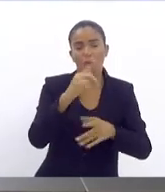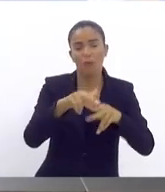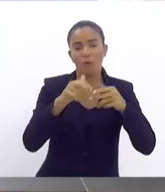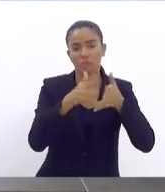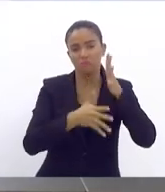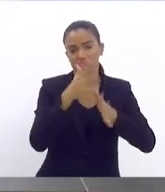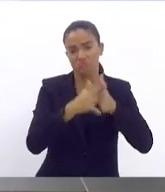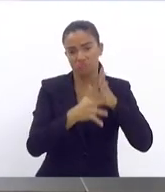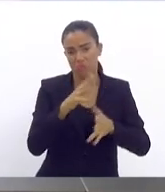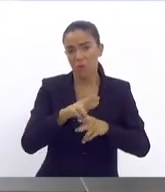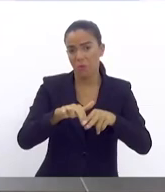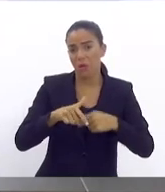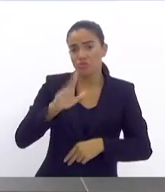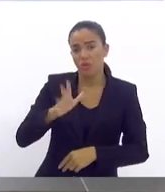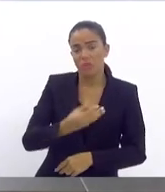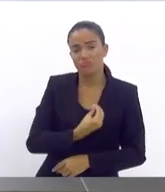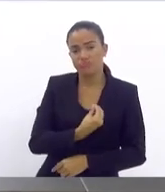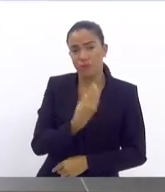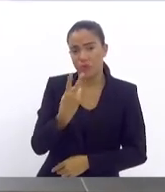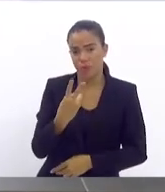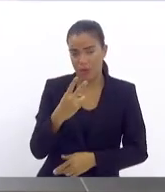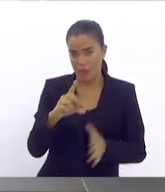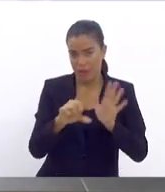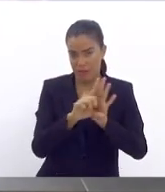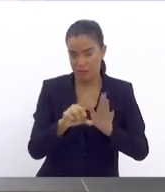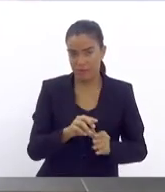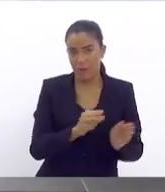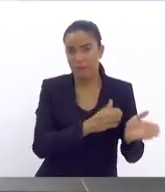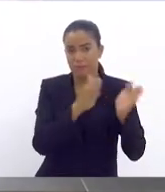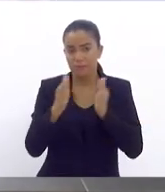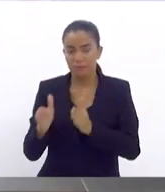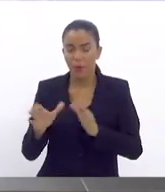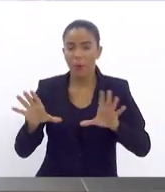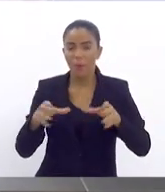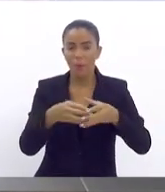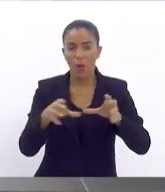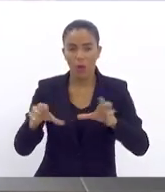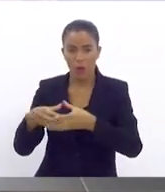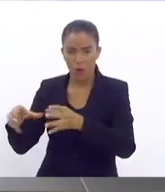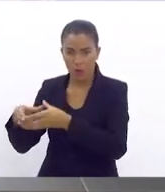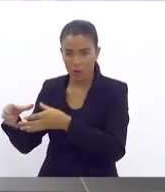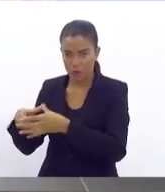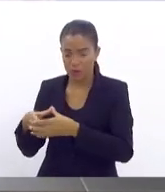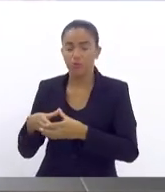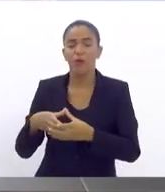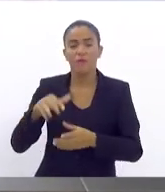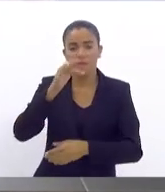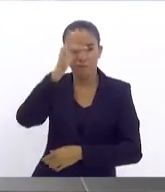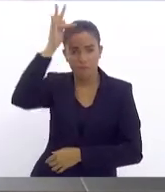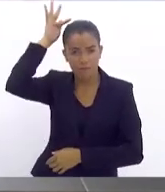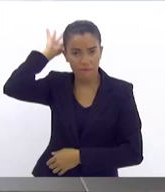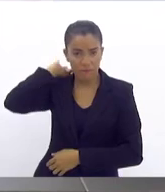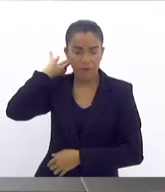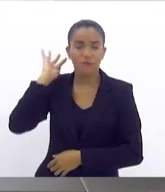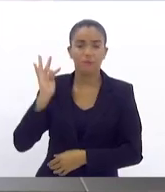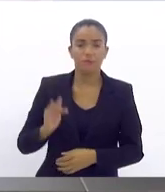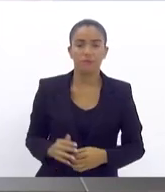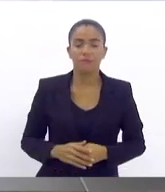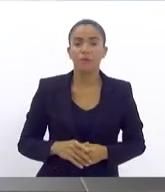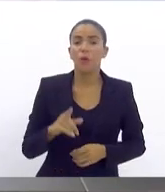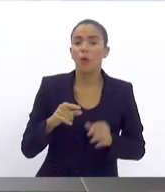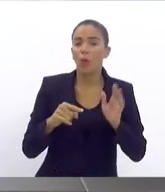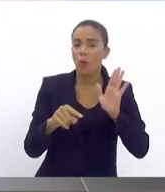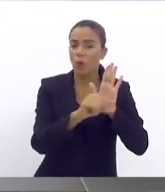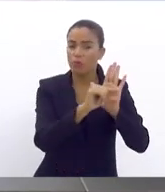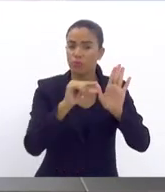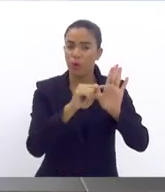prejudicabilidade em razão das duas leis apontadas. Passo ao bloco de projetos de relatoria do deputado Fred Pacheco. Quais sejam o item 4